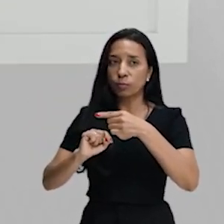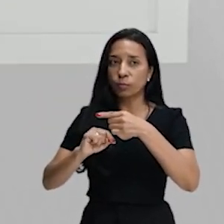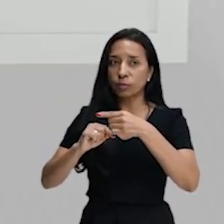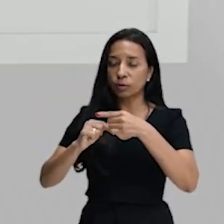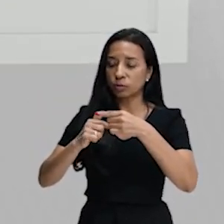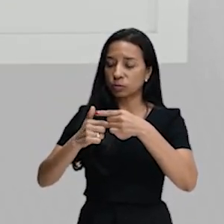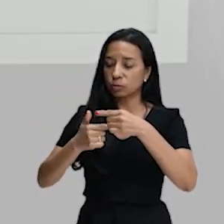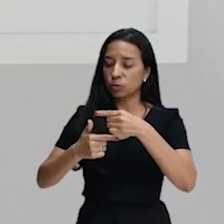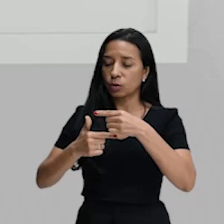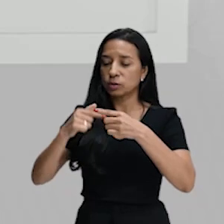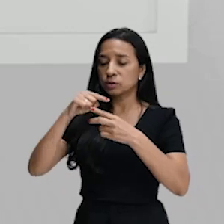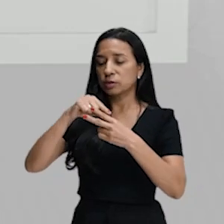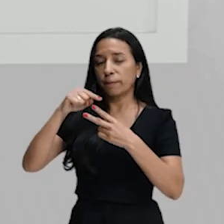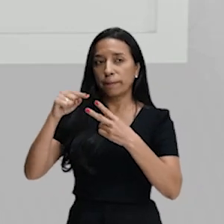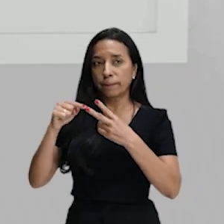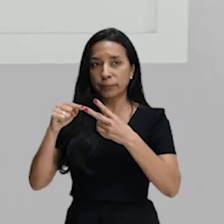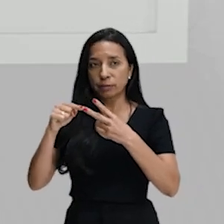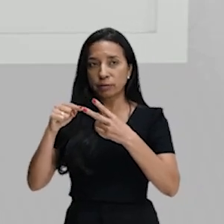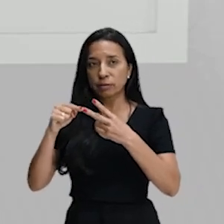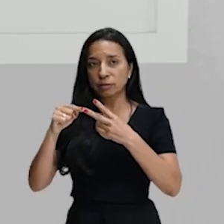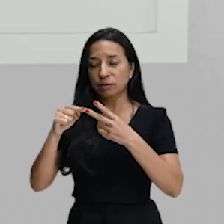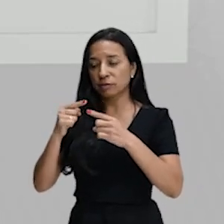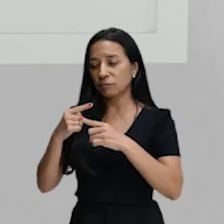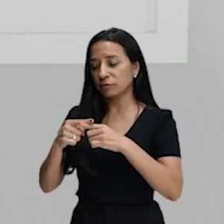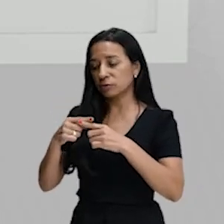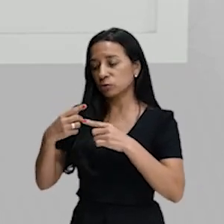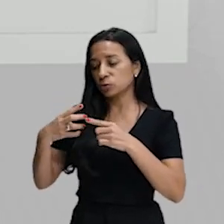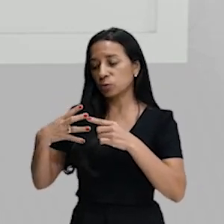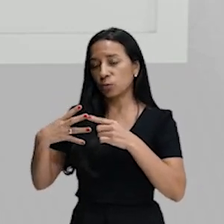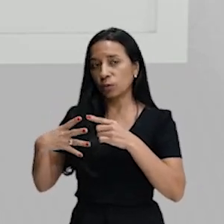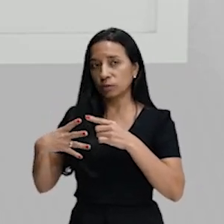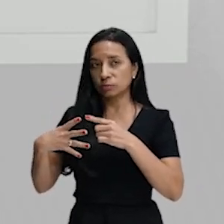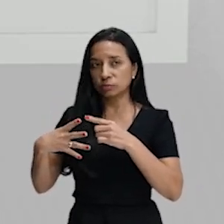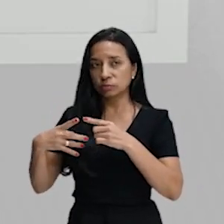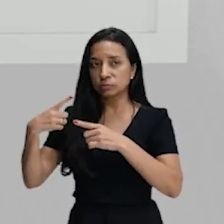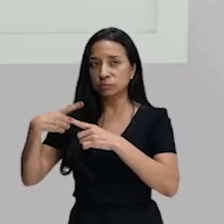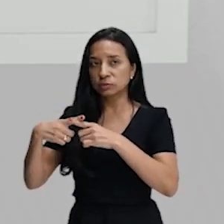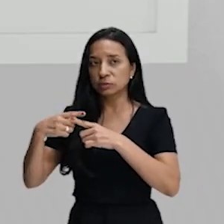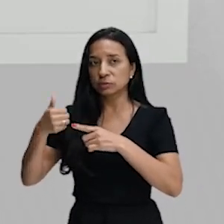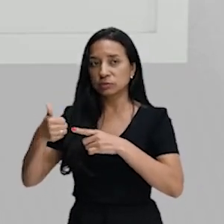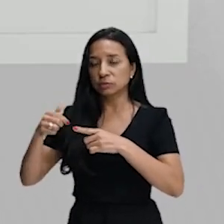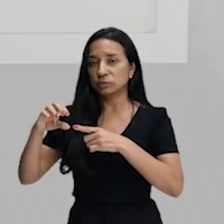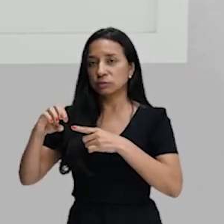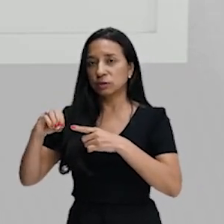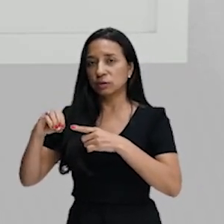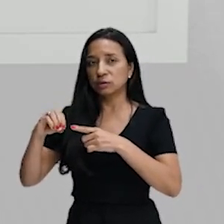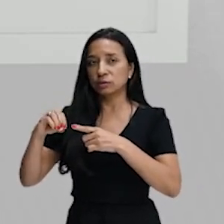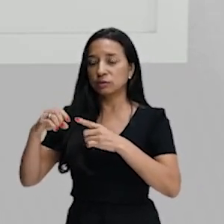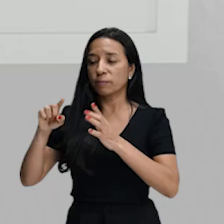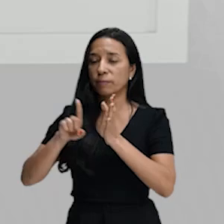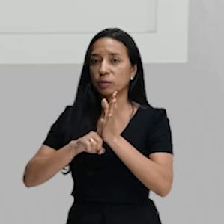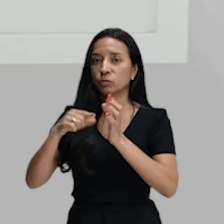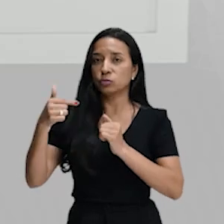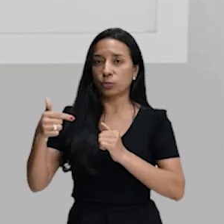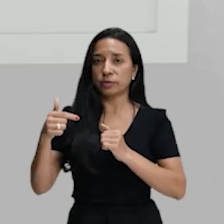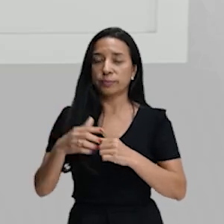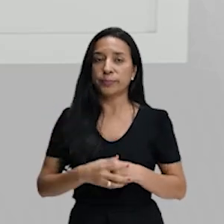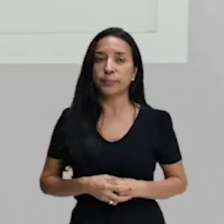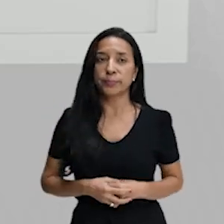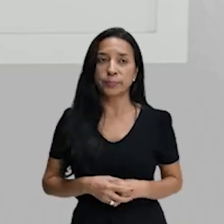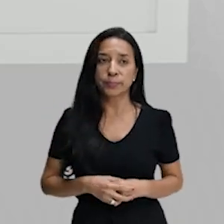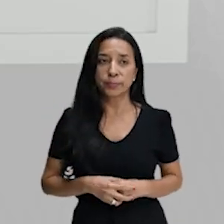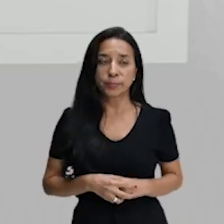Divisão de fração, eu posso conservar a primeira, né? Então vou fazer assim, vou repetir só a minha razão, né?